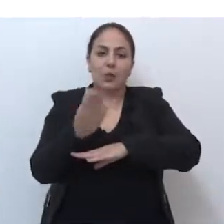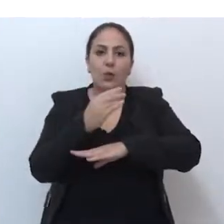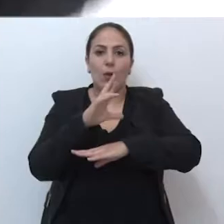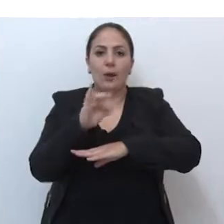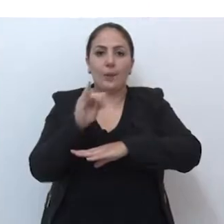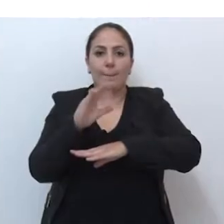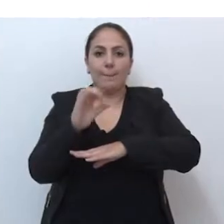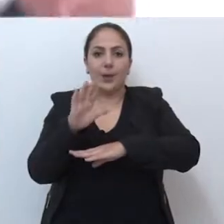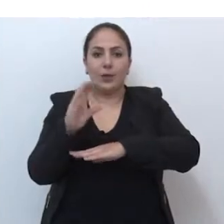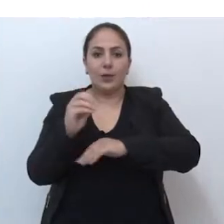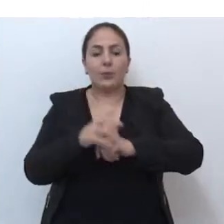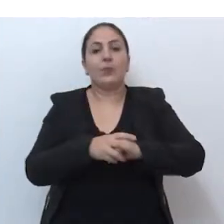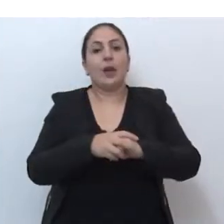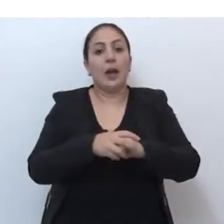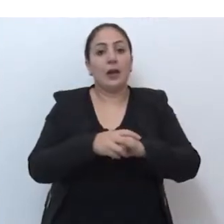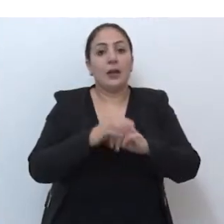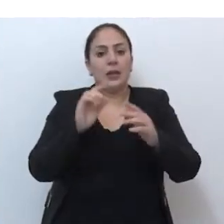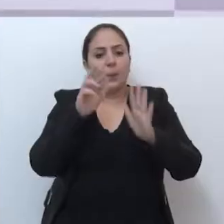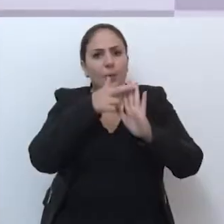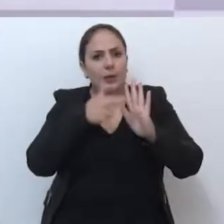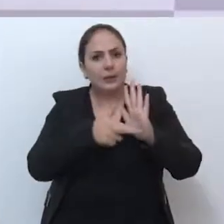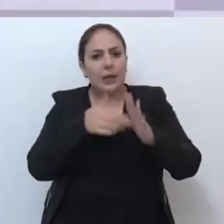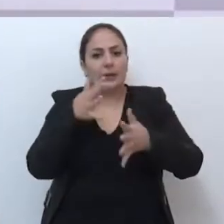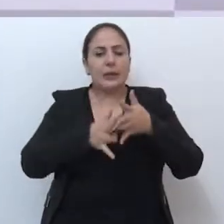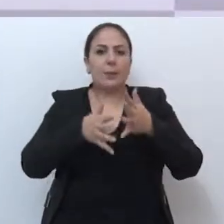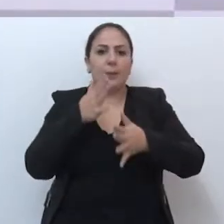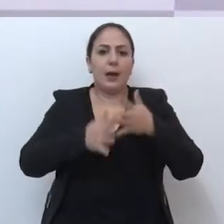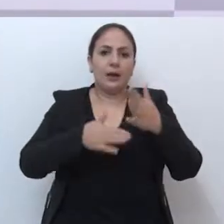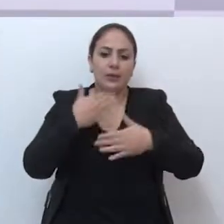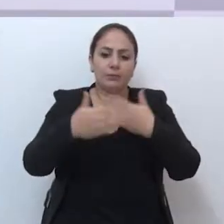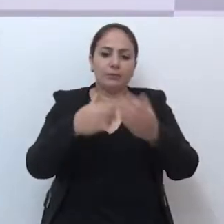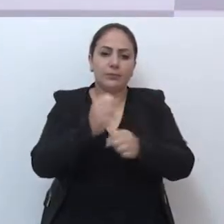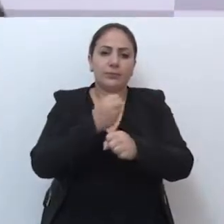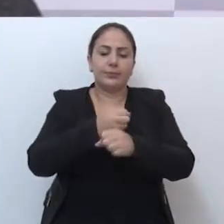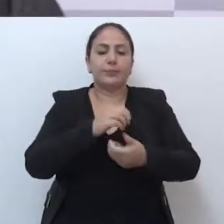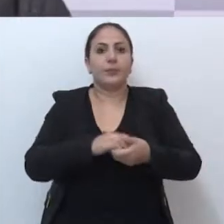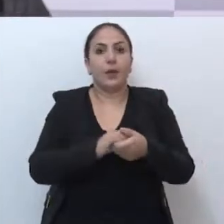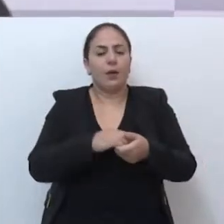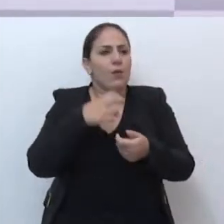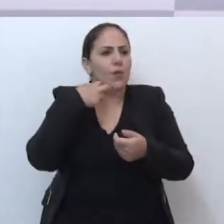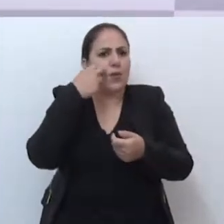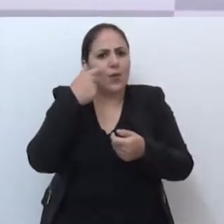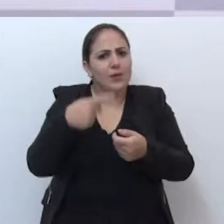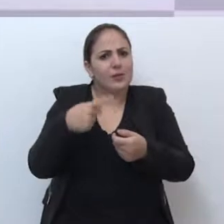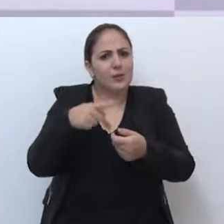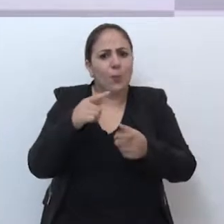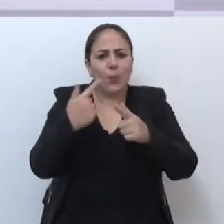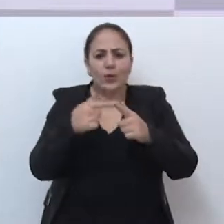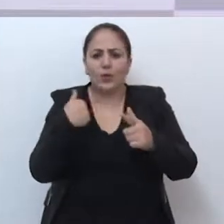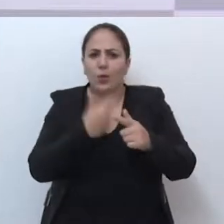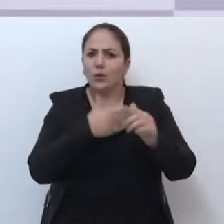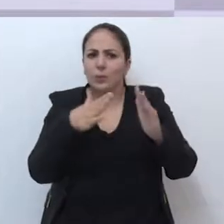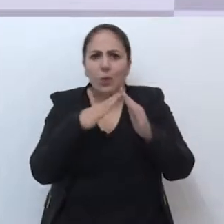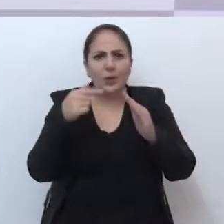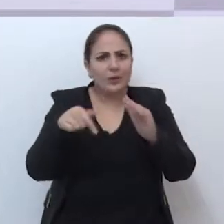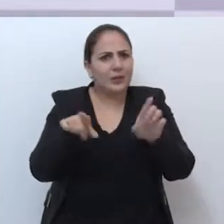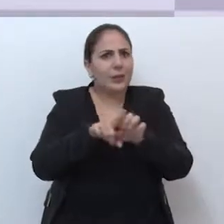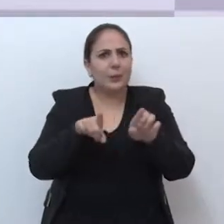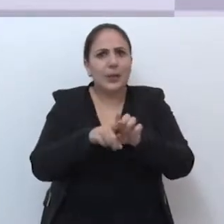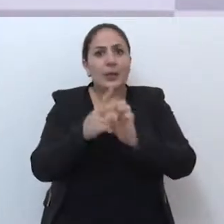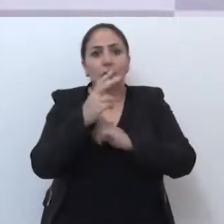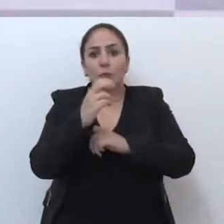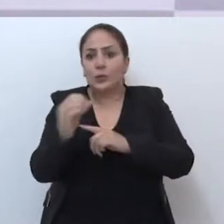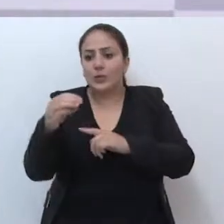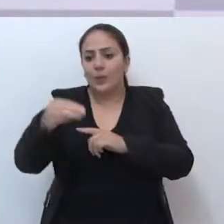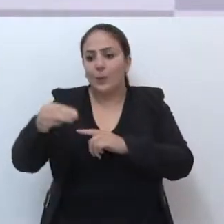burocracia atrapalha o andamento da obra. Realmente está vergonhoso aquela história ali, né? Já que a gente mora ali também,